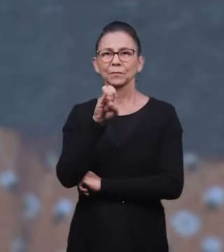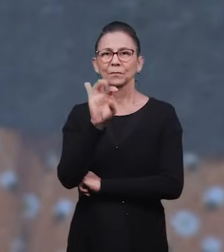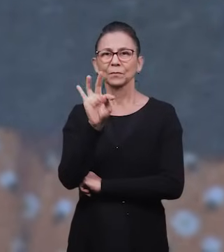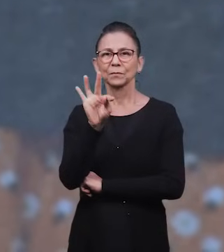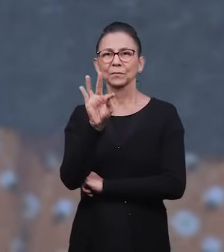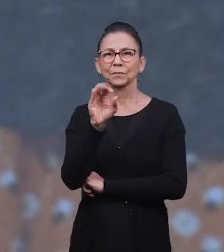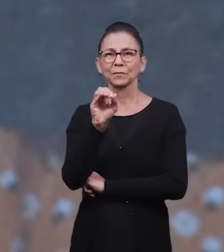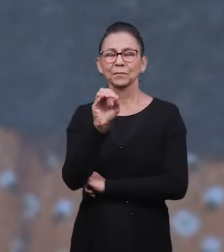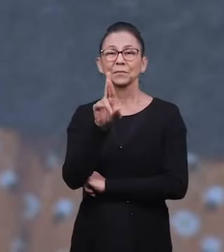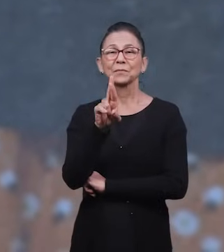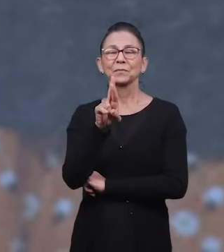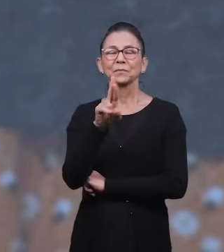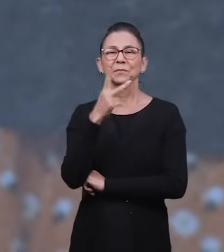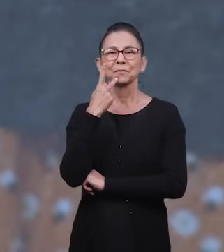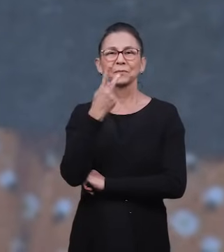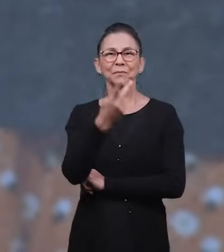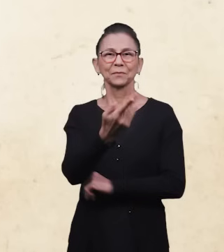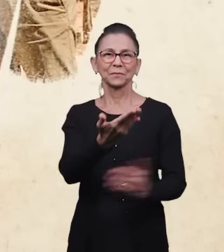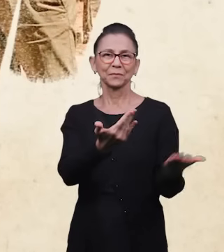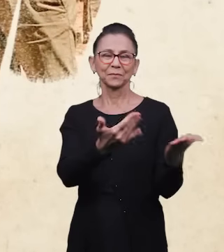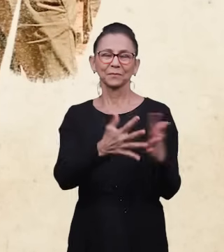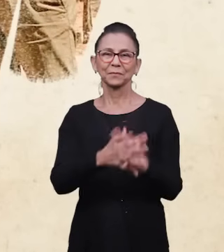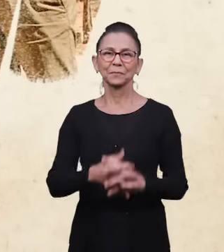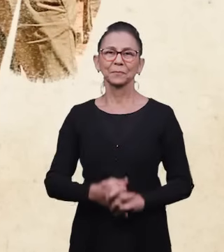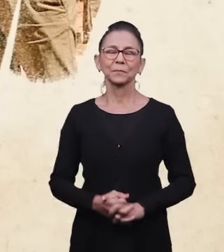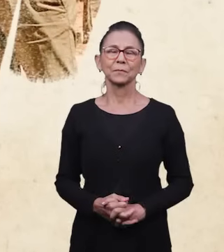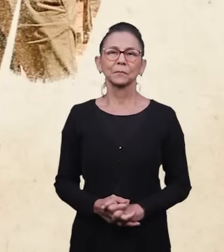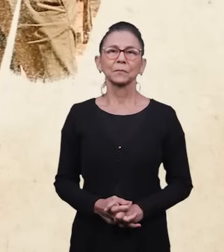a perguntar. Fala, jovem.